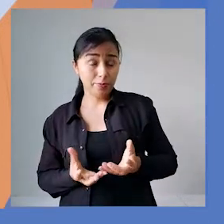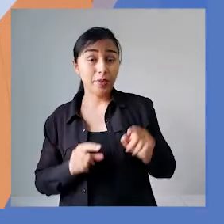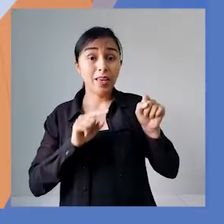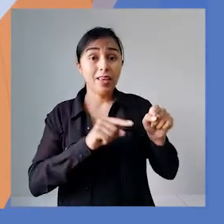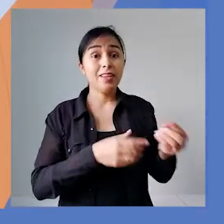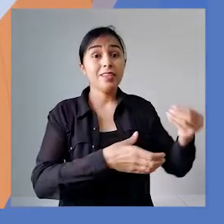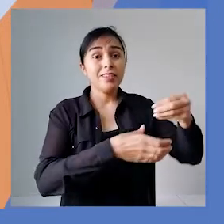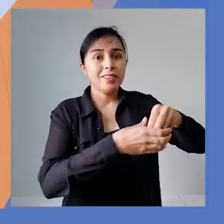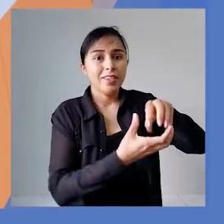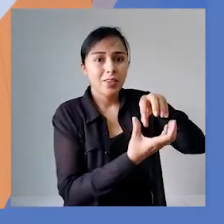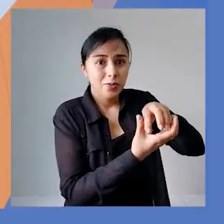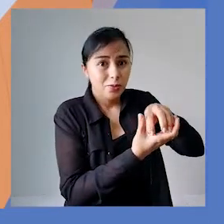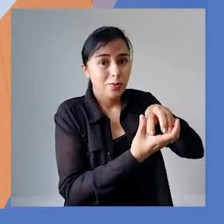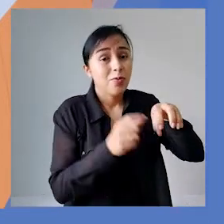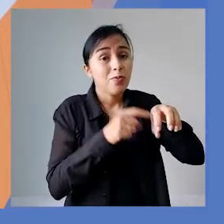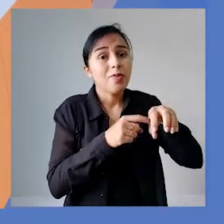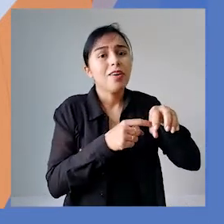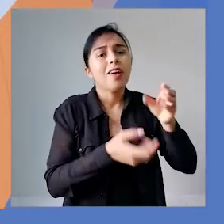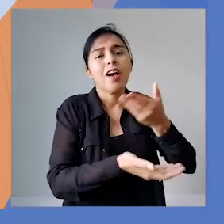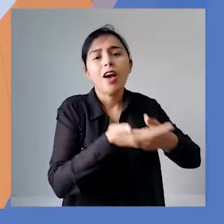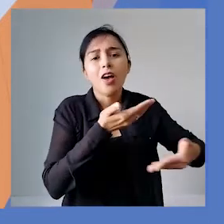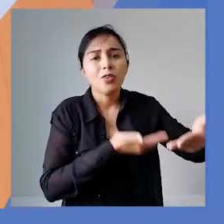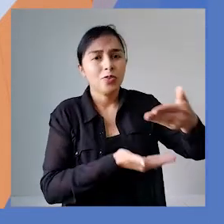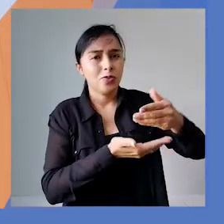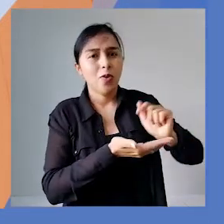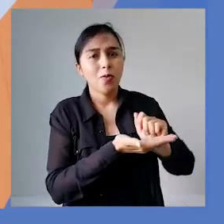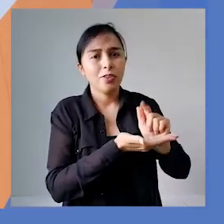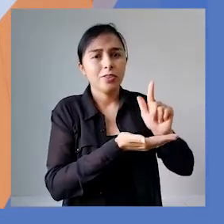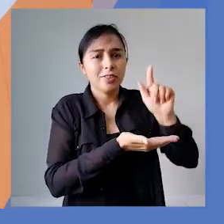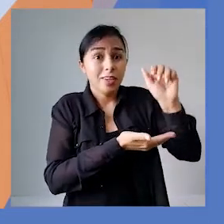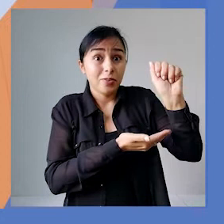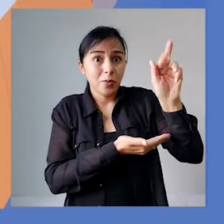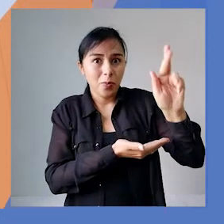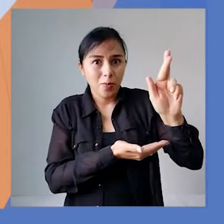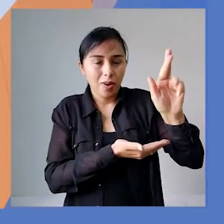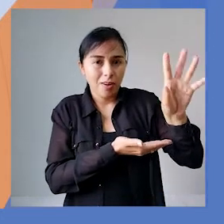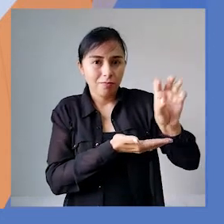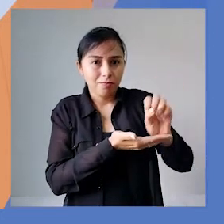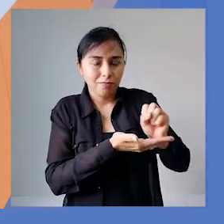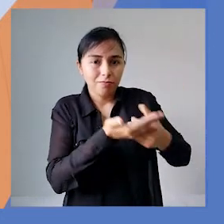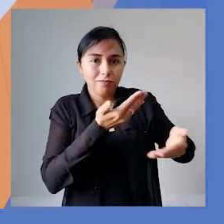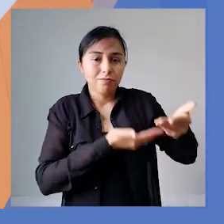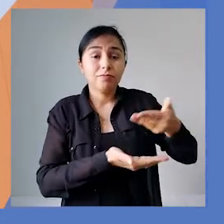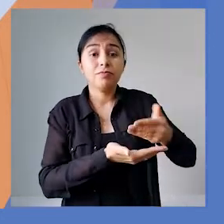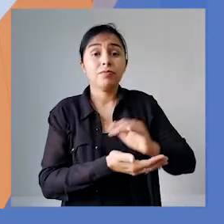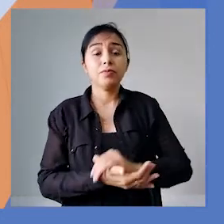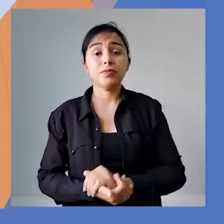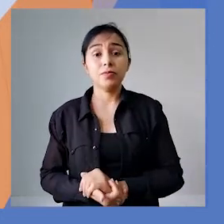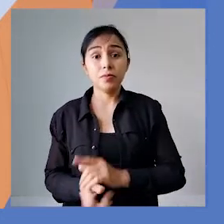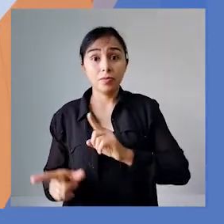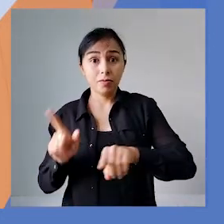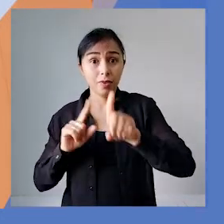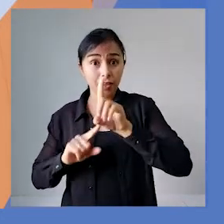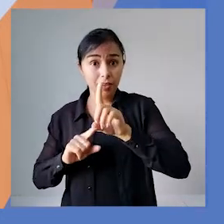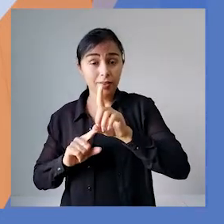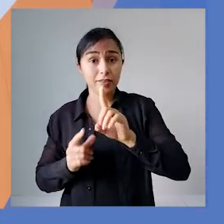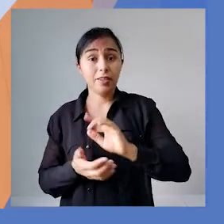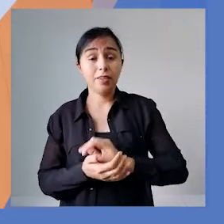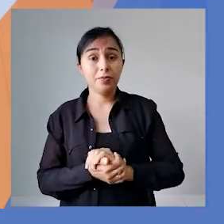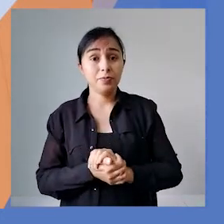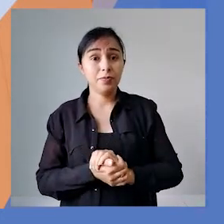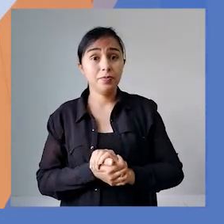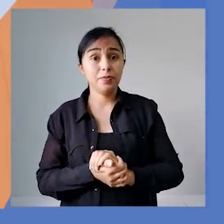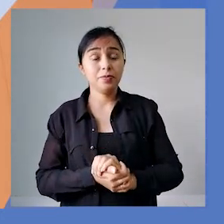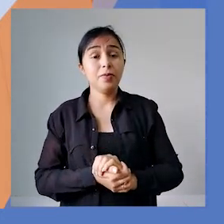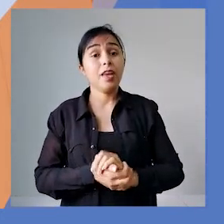diretamente com o ar. A semelhança dos mamíferos placentários, seus embriões alimentam-se exclusivamente do